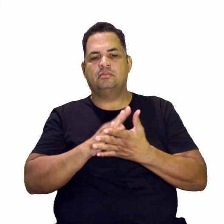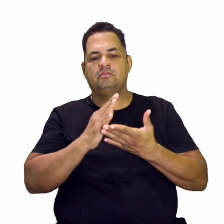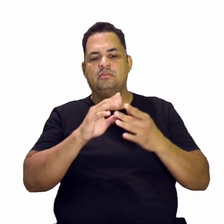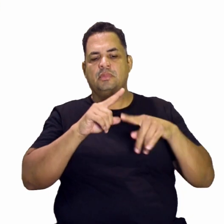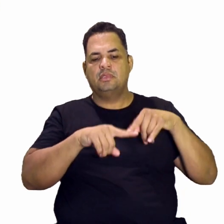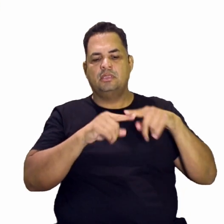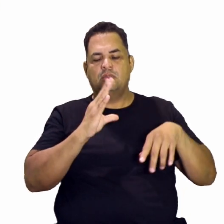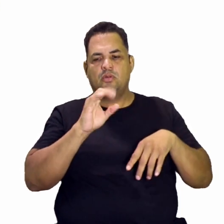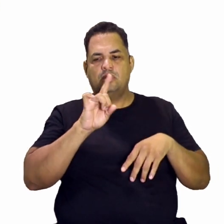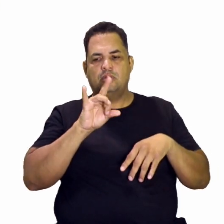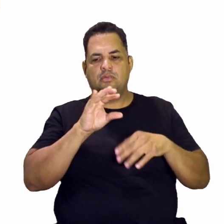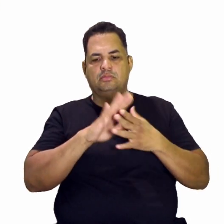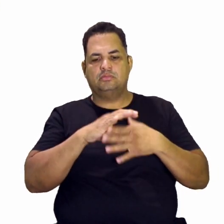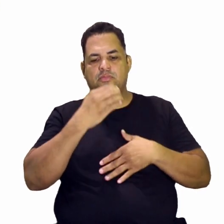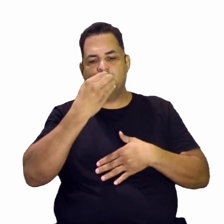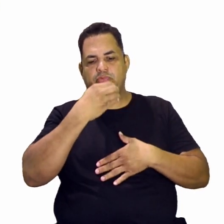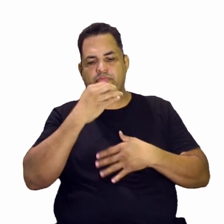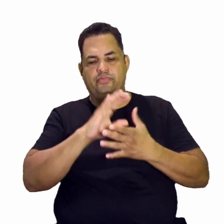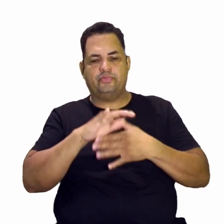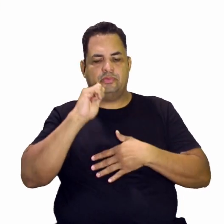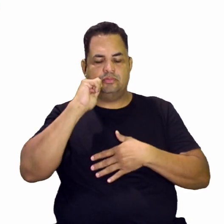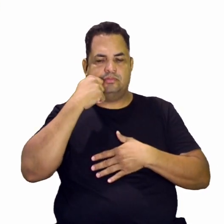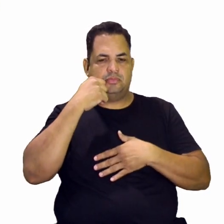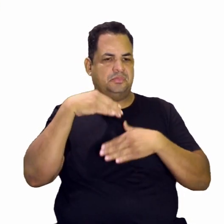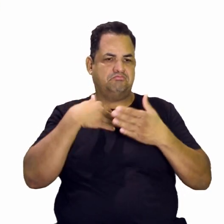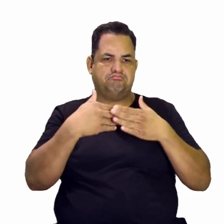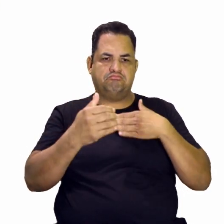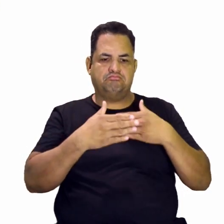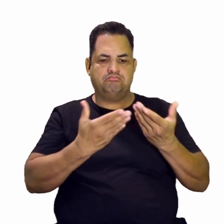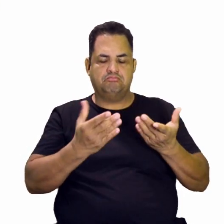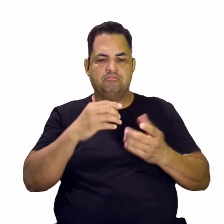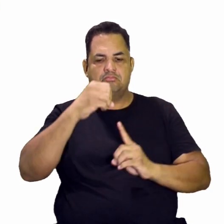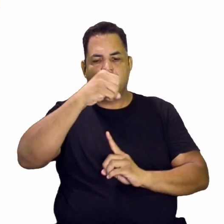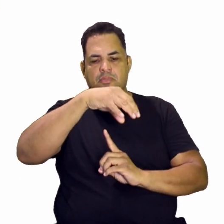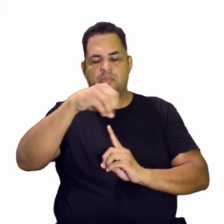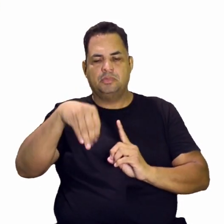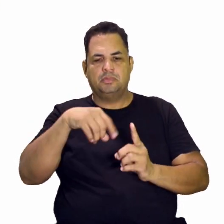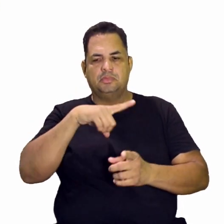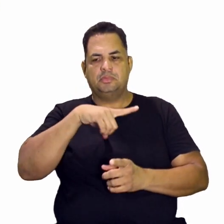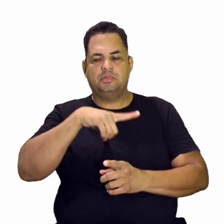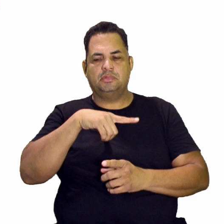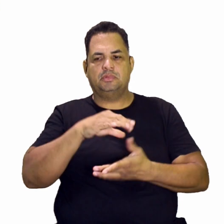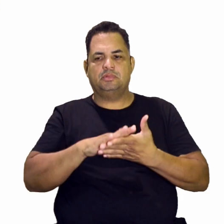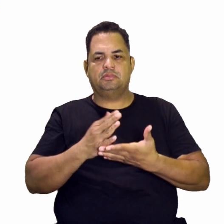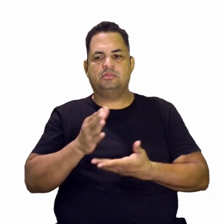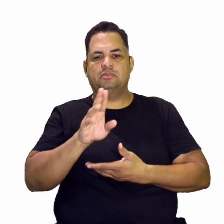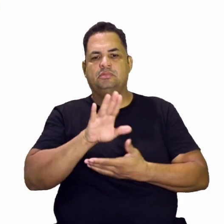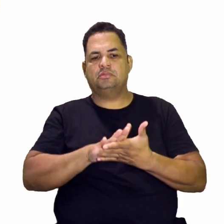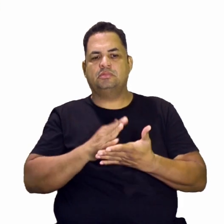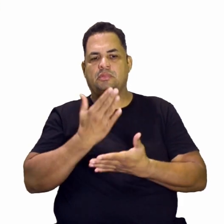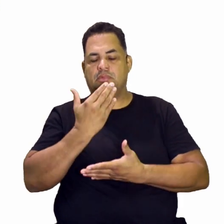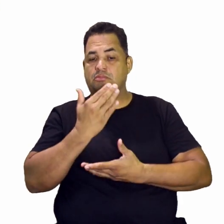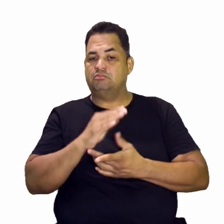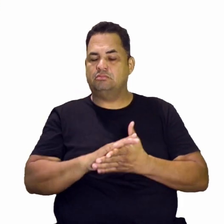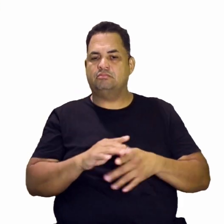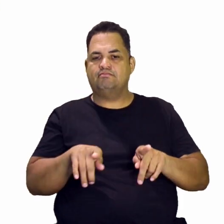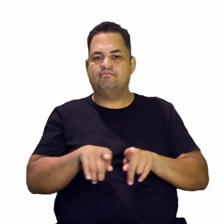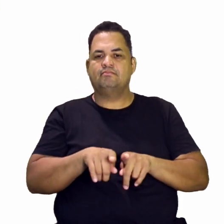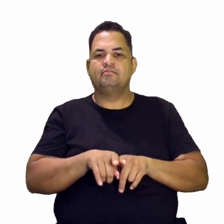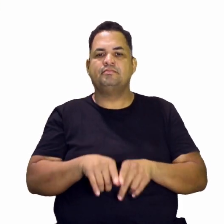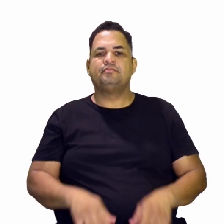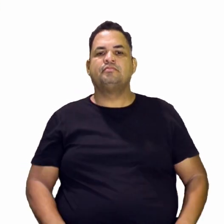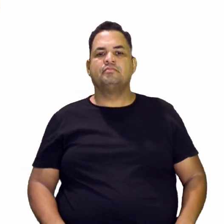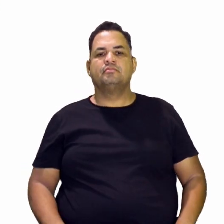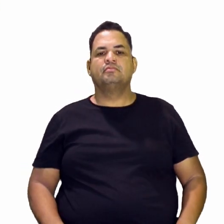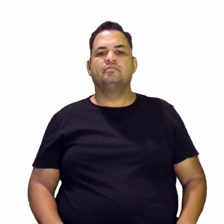ali, né? Seja num fruto, no pão, sei lá, onde tiver matéria orgânica, eles vão estar se alimentando, tá?